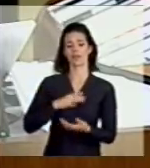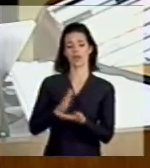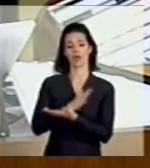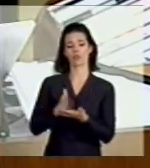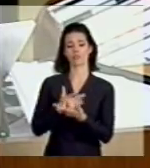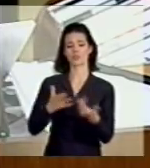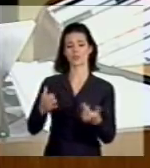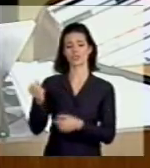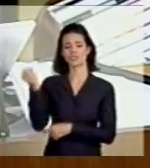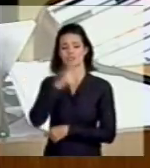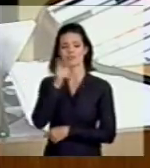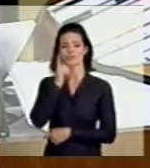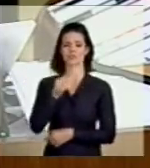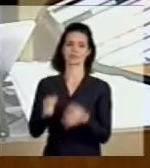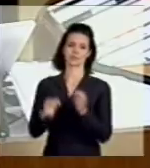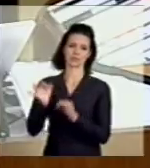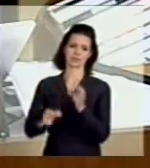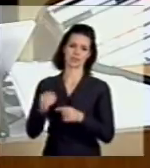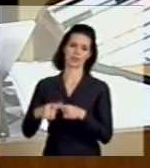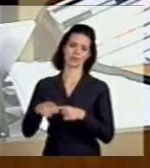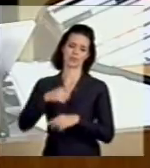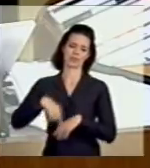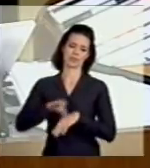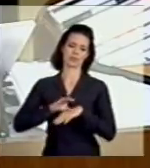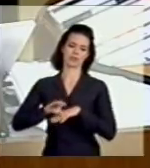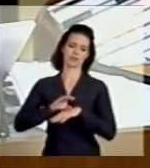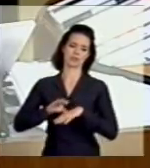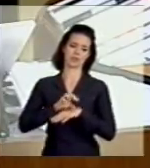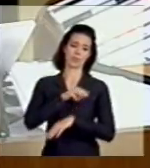já que em nossa configuração institucional, o Ministério Público tem